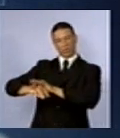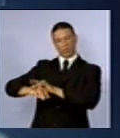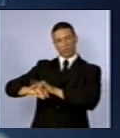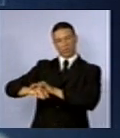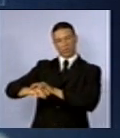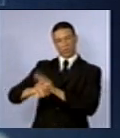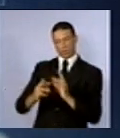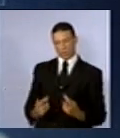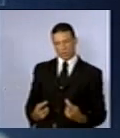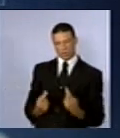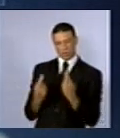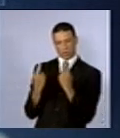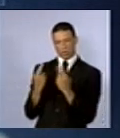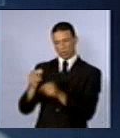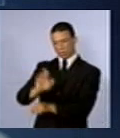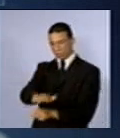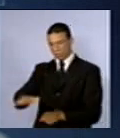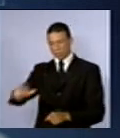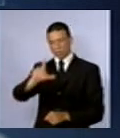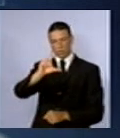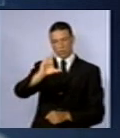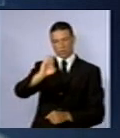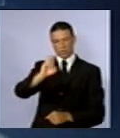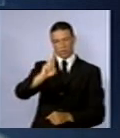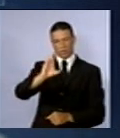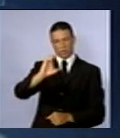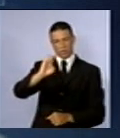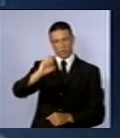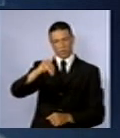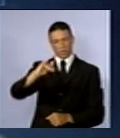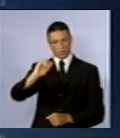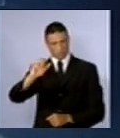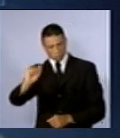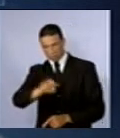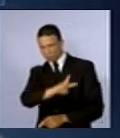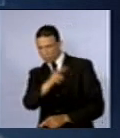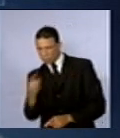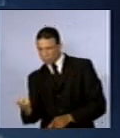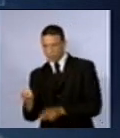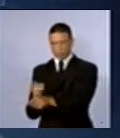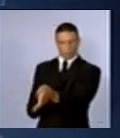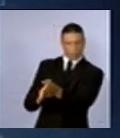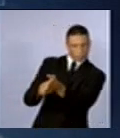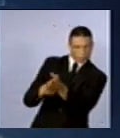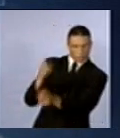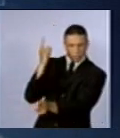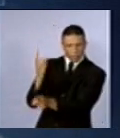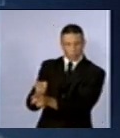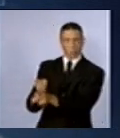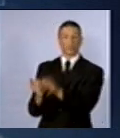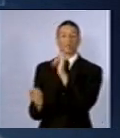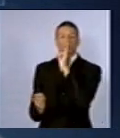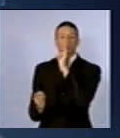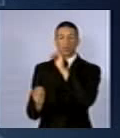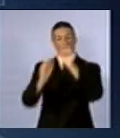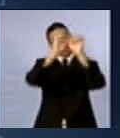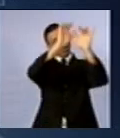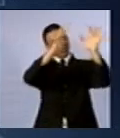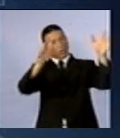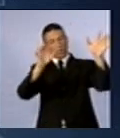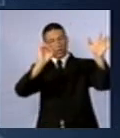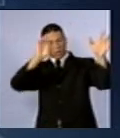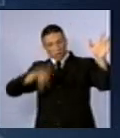casos de leucemia infantil. Os campos não seriam os fatores determinantes, mas a configuração de equipamentos que ela deu, foi se dado o